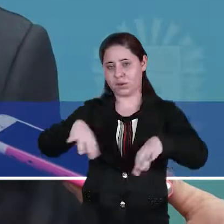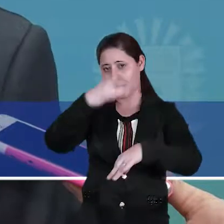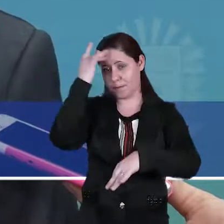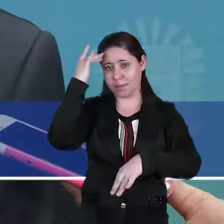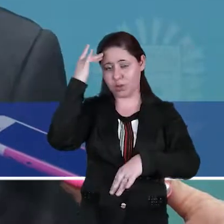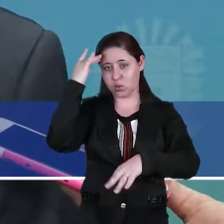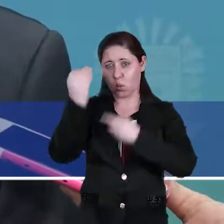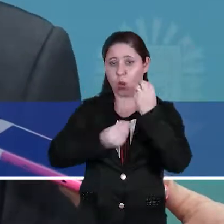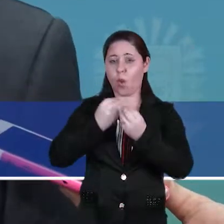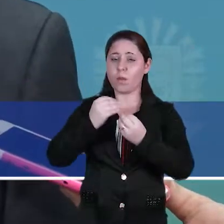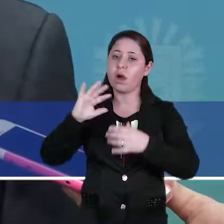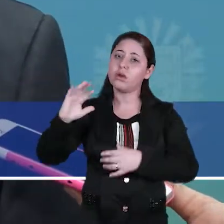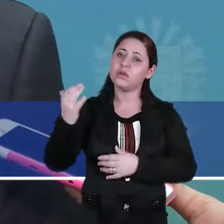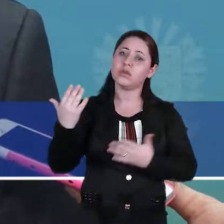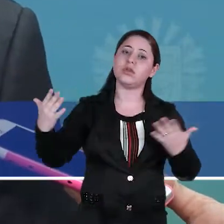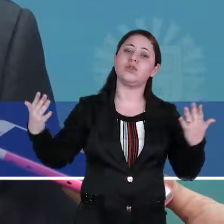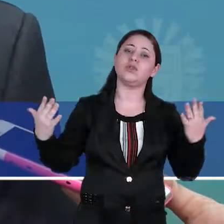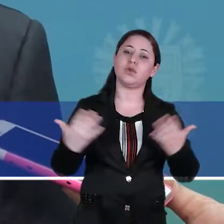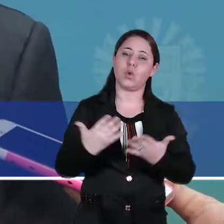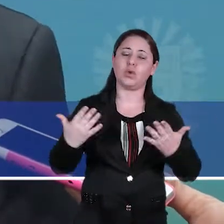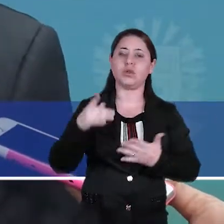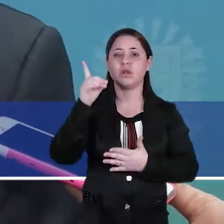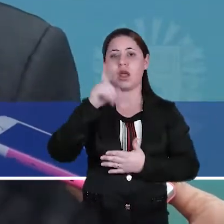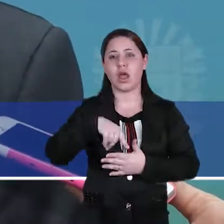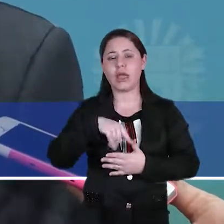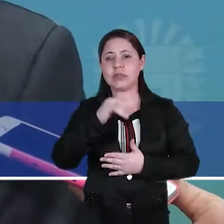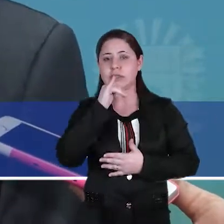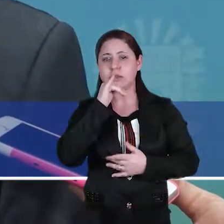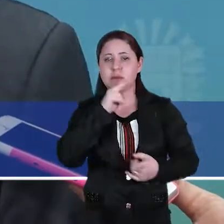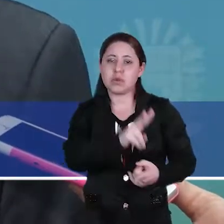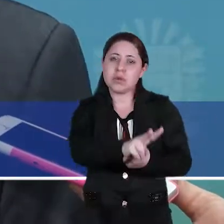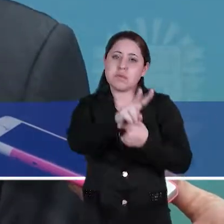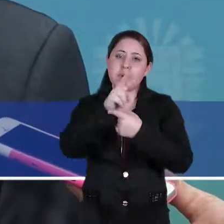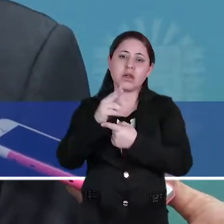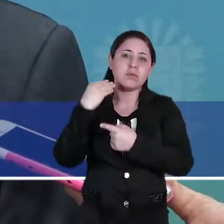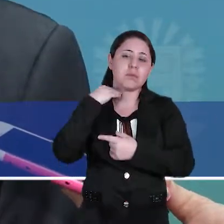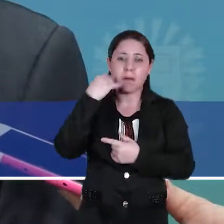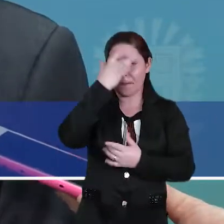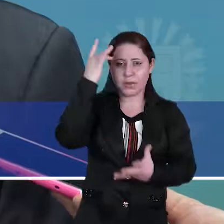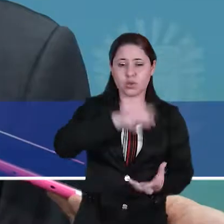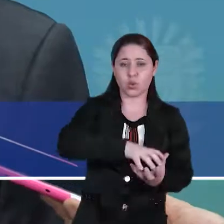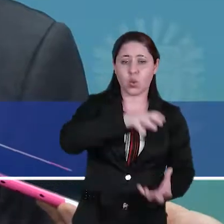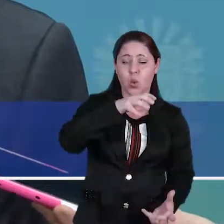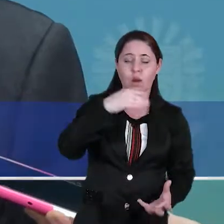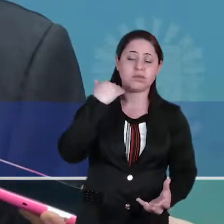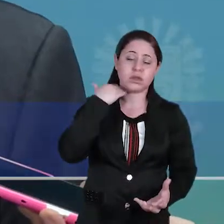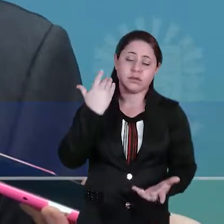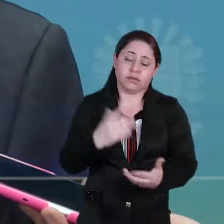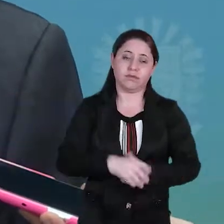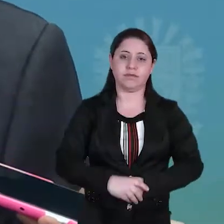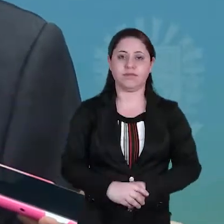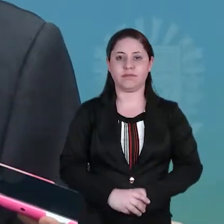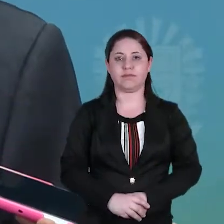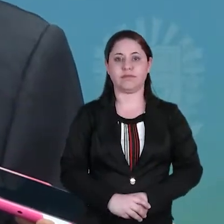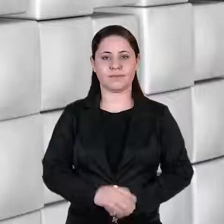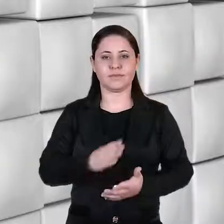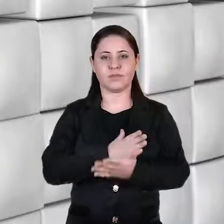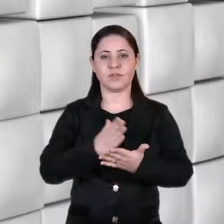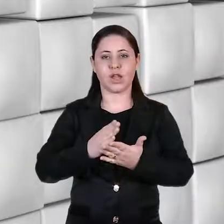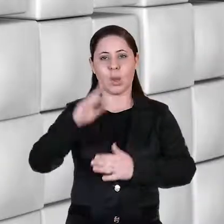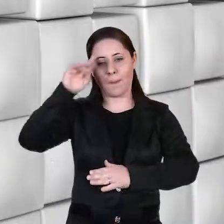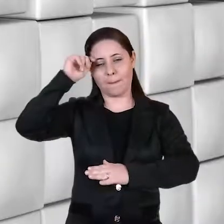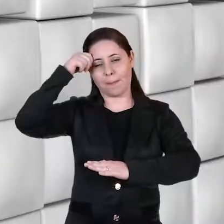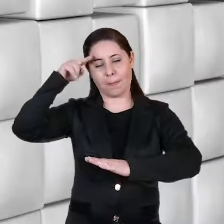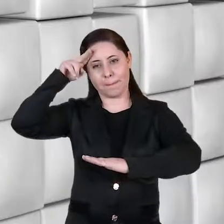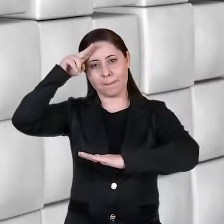cheguem a prejudicar consumidores, como vem acontecendo principalmente na questão dos consignados aos idosos por parte de bancos de fomento.